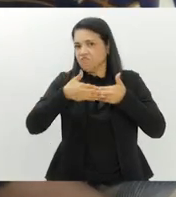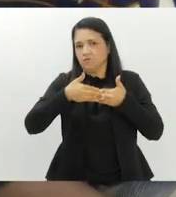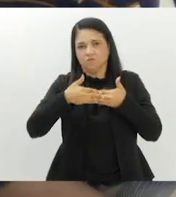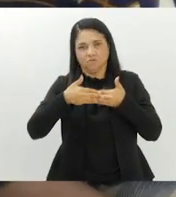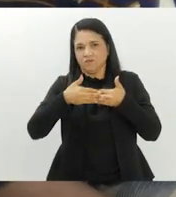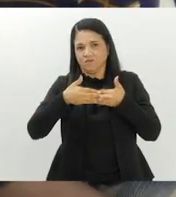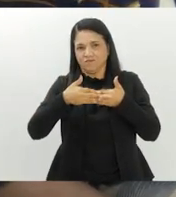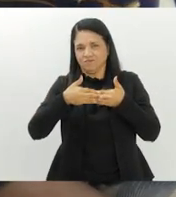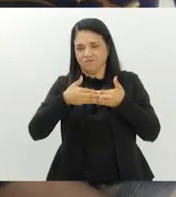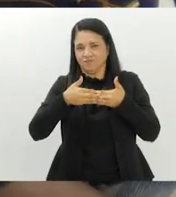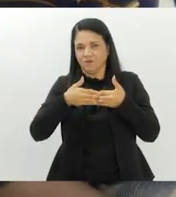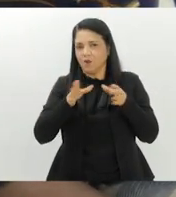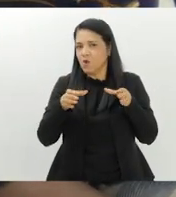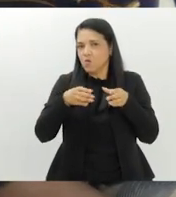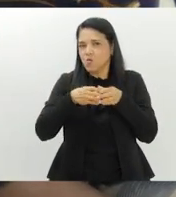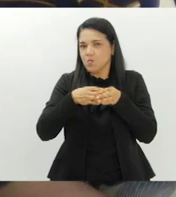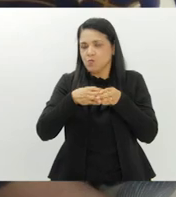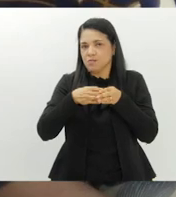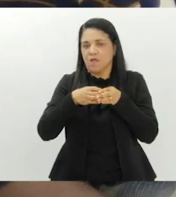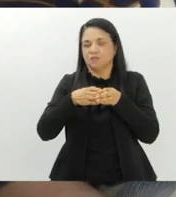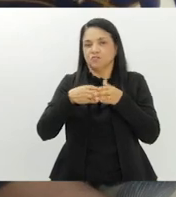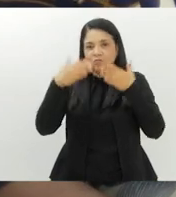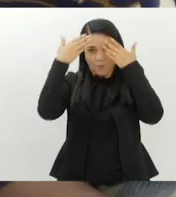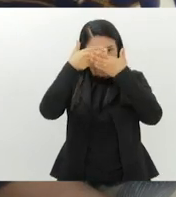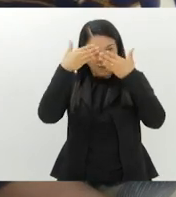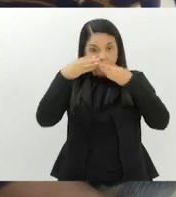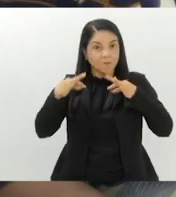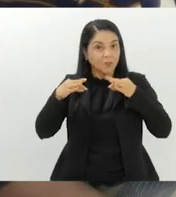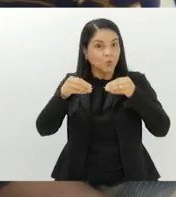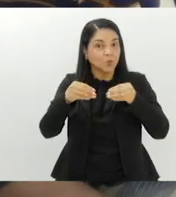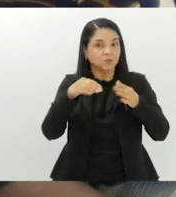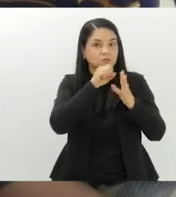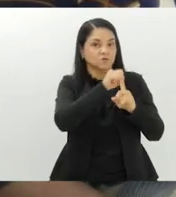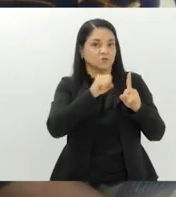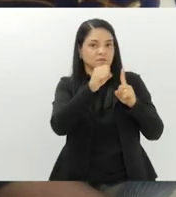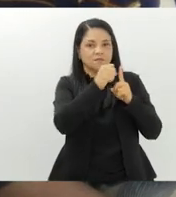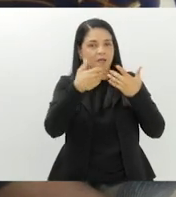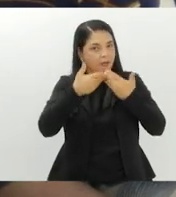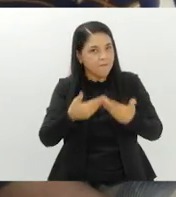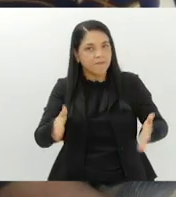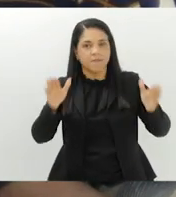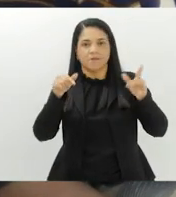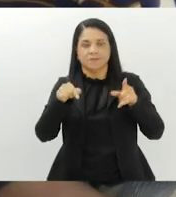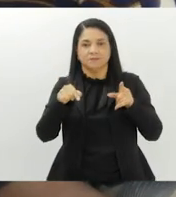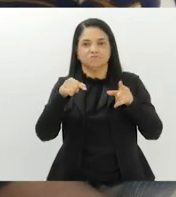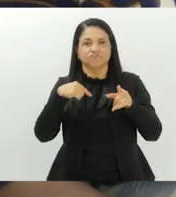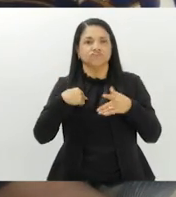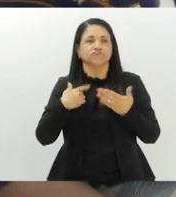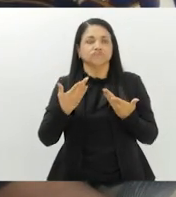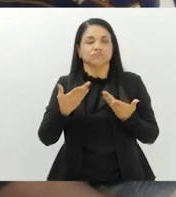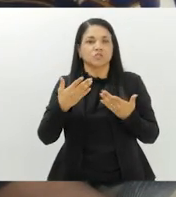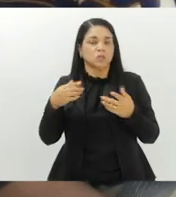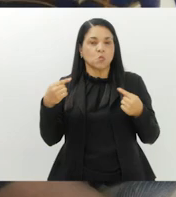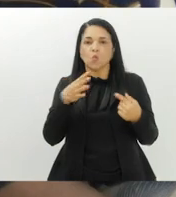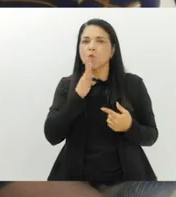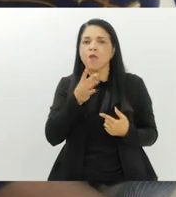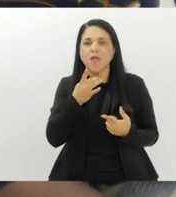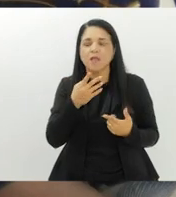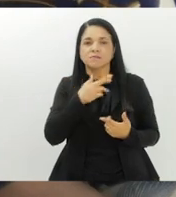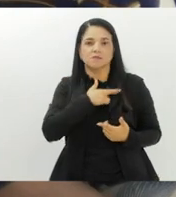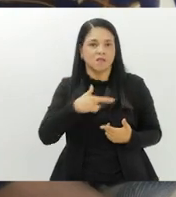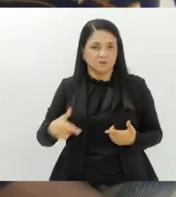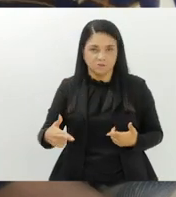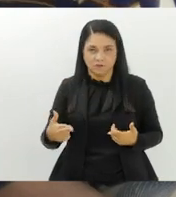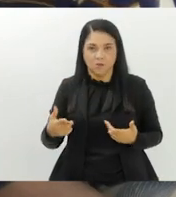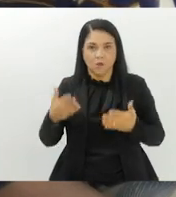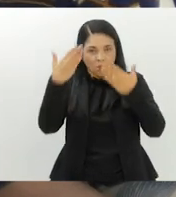umbandista, ela é um documento para toda a sociedade, para todos, inclusive, que não são da nossa religião de Umbanda, que não conhecem das